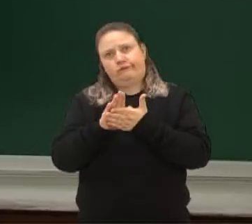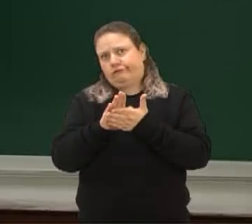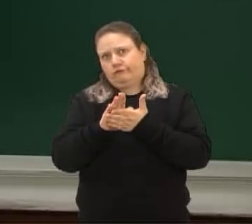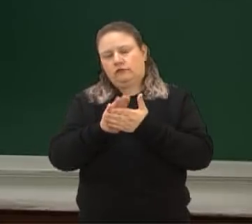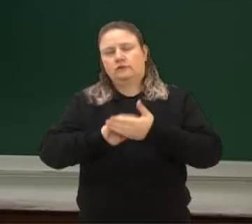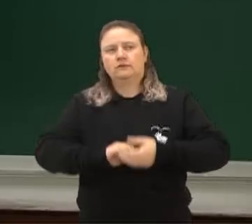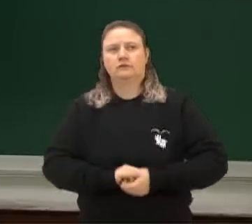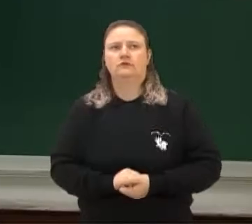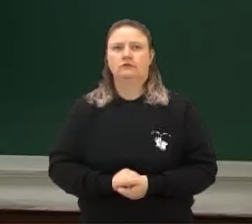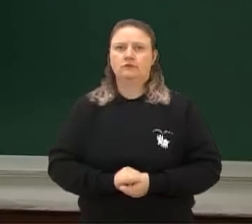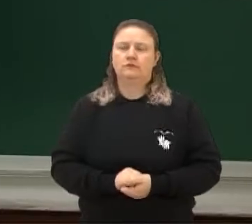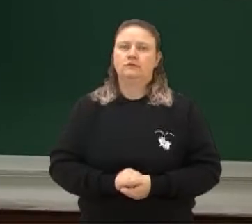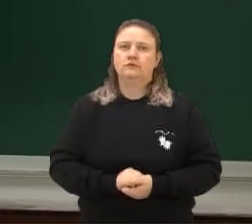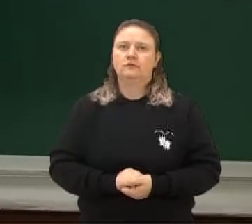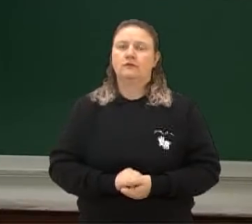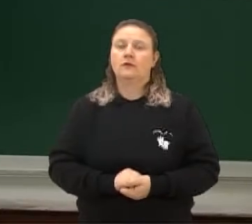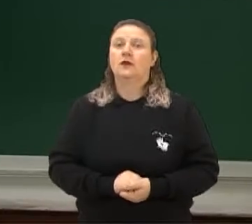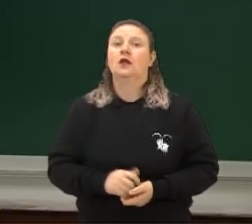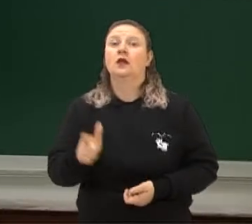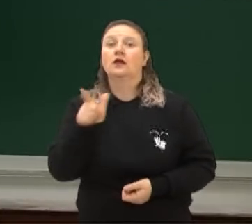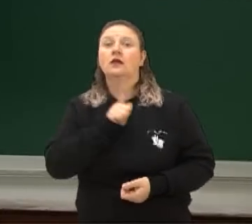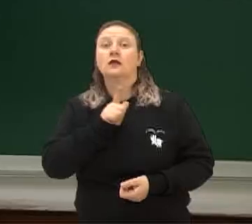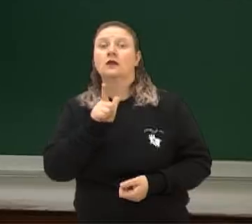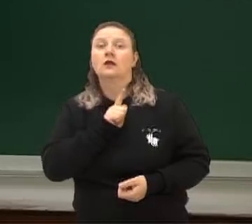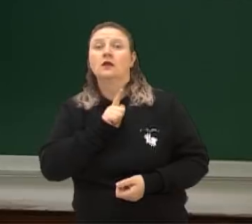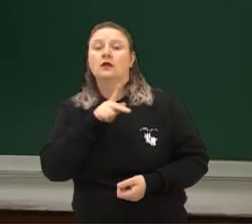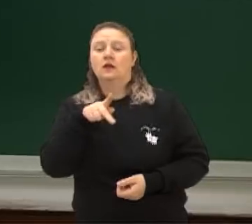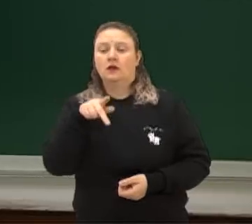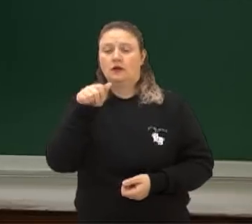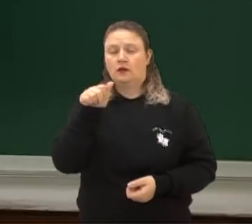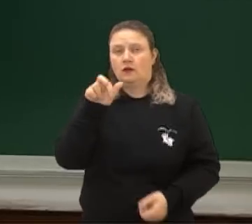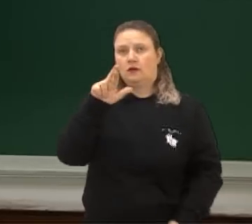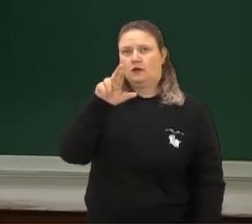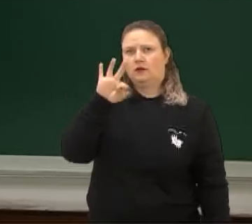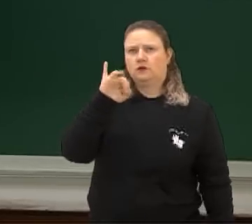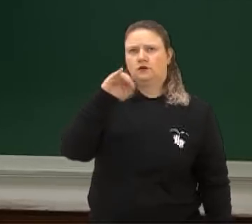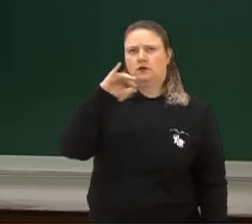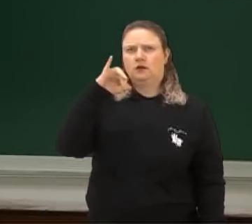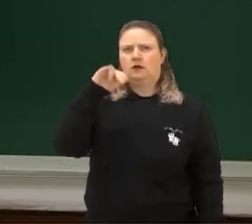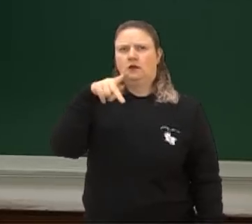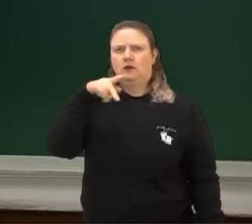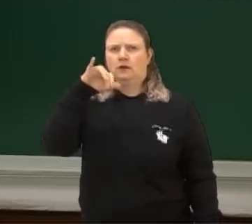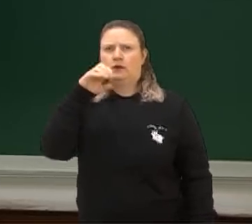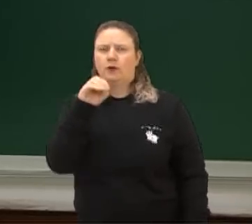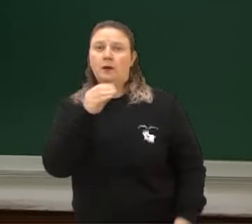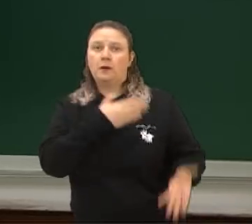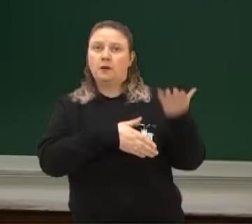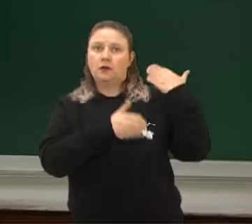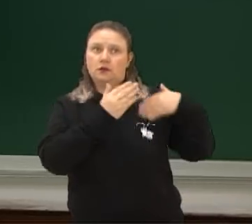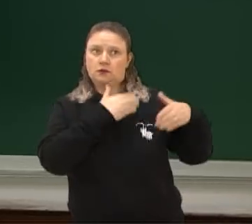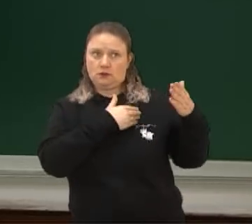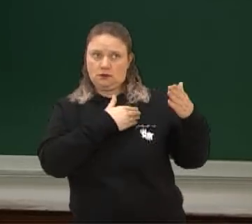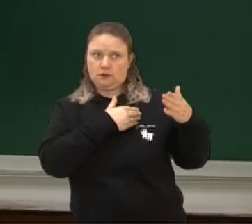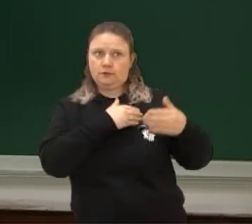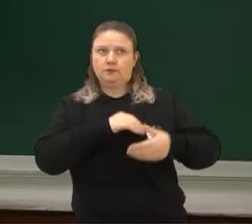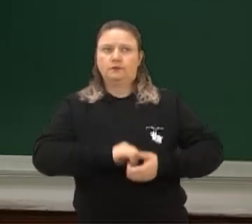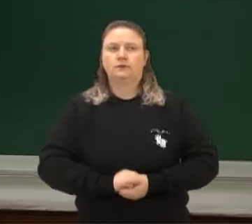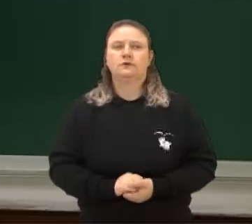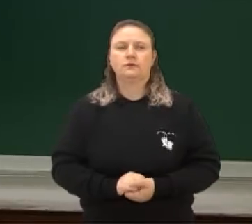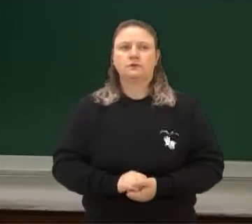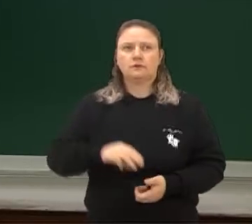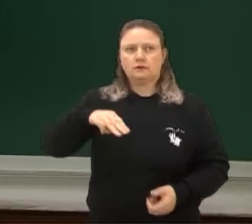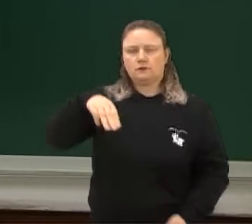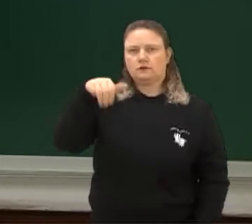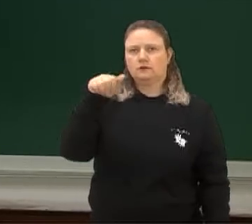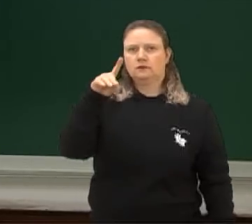I've made a few. Aqui nós temos o particípio passado do verbo make, por isso que a gente usa made, tá?